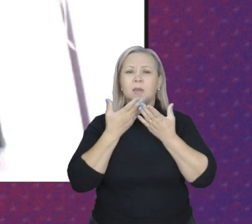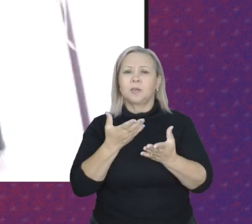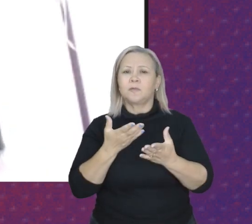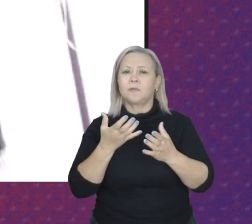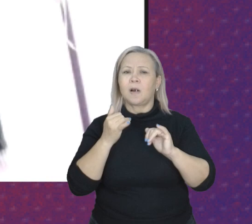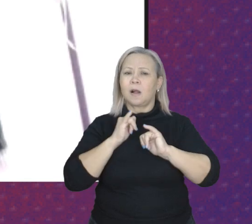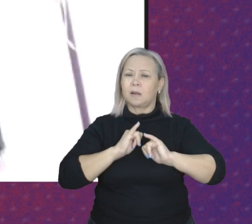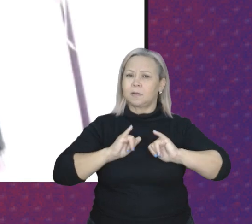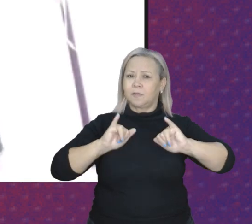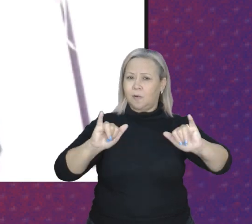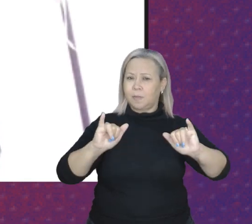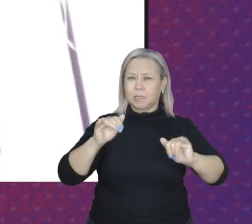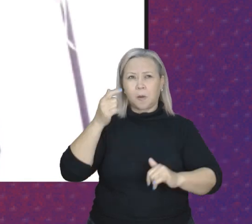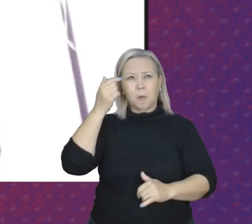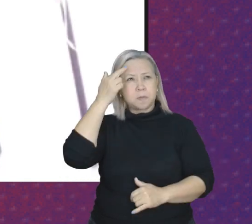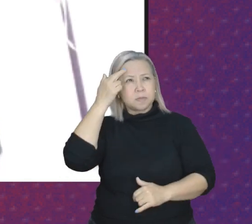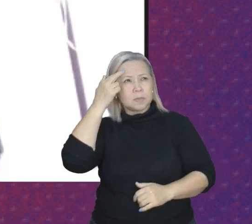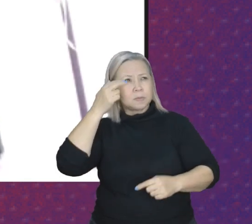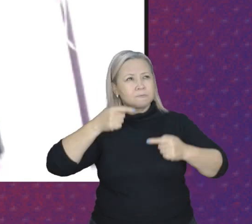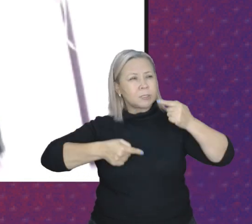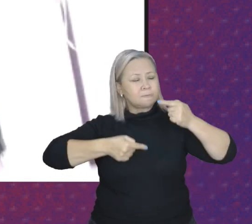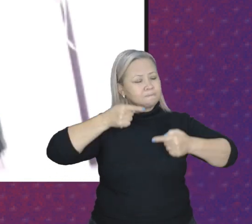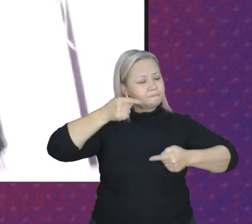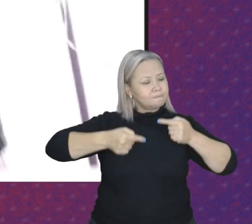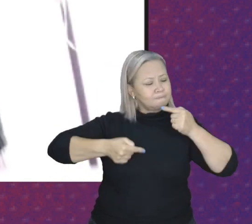pensando sobre essa discussão